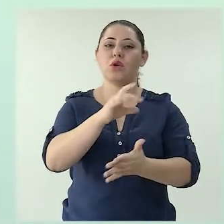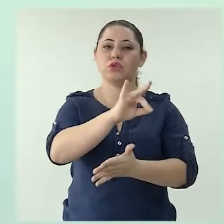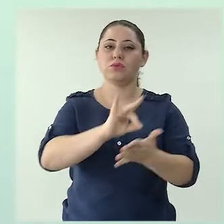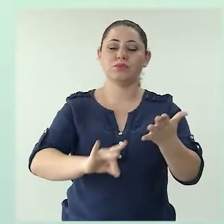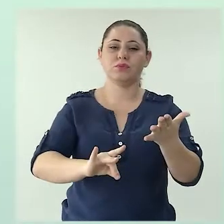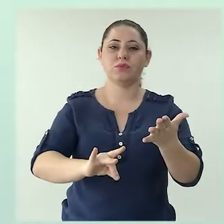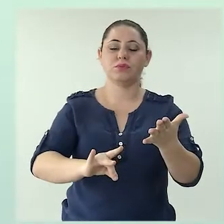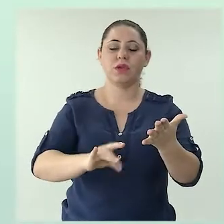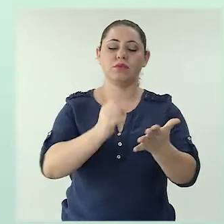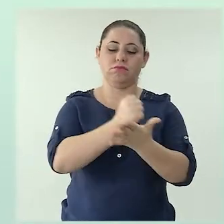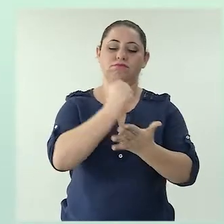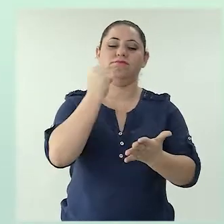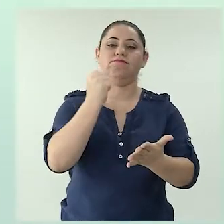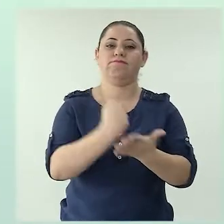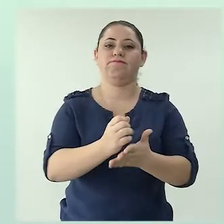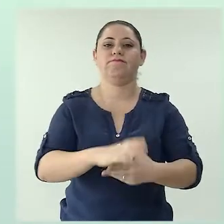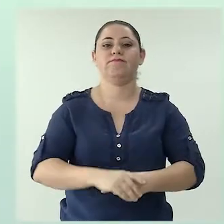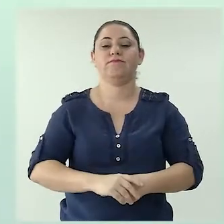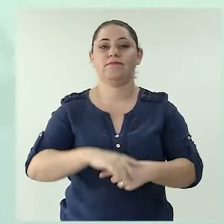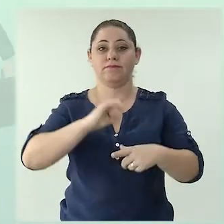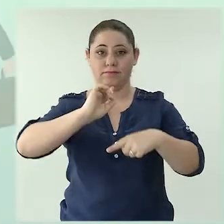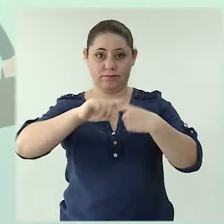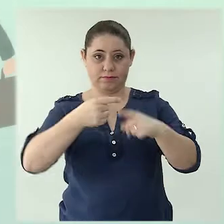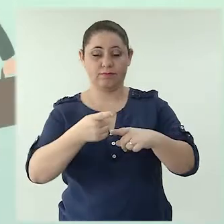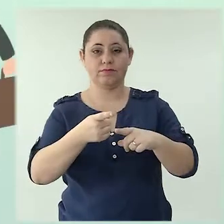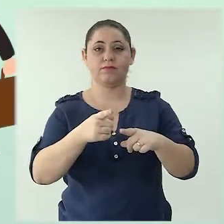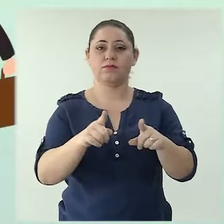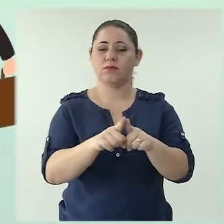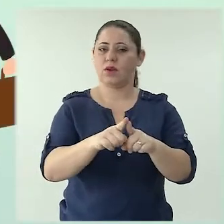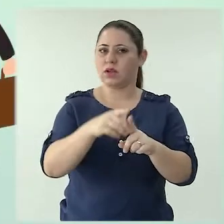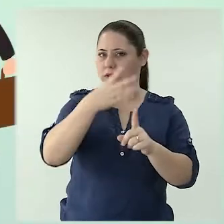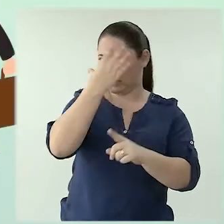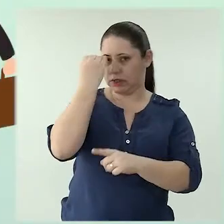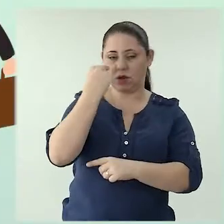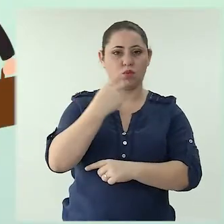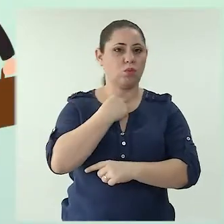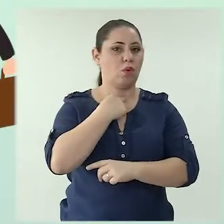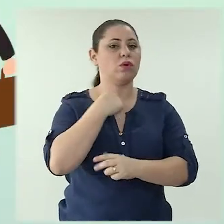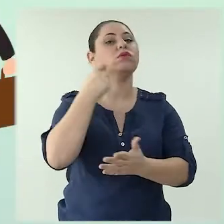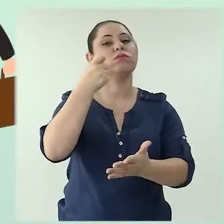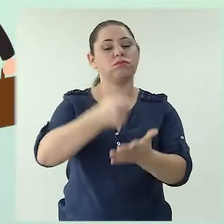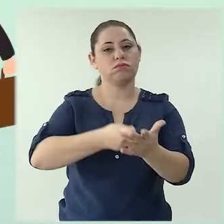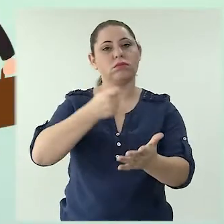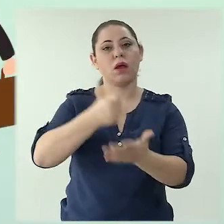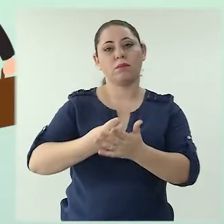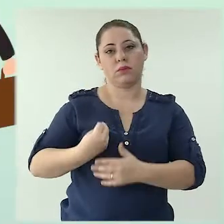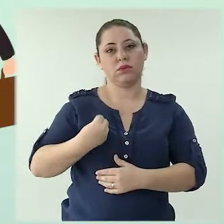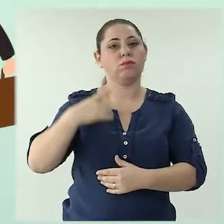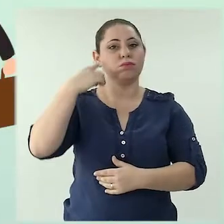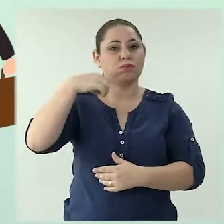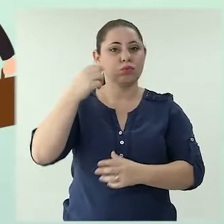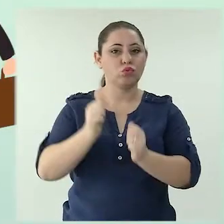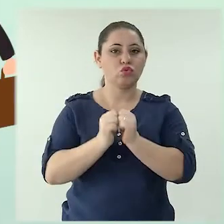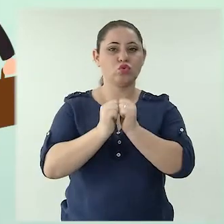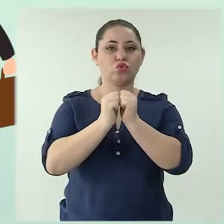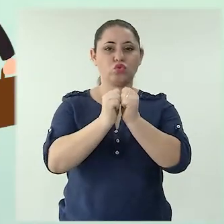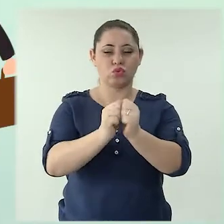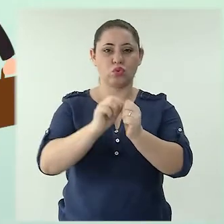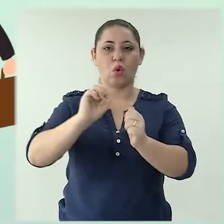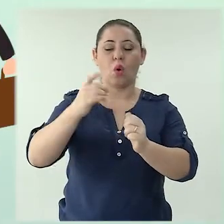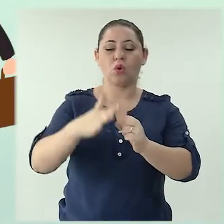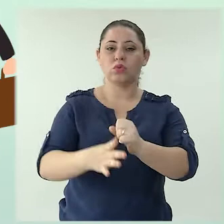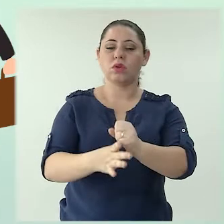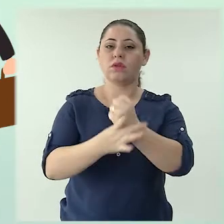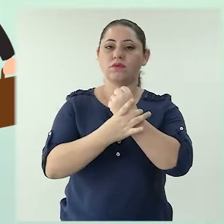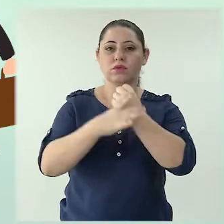finalmente deferido para registro. Por fim, não se esqueça, ainda é obrigatória a presença de um advogado